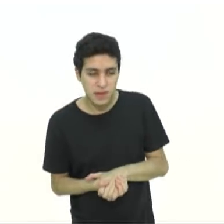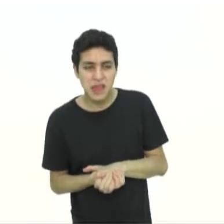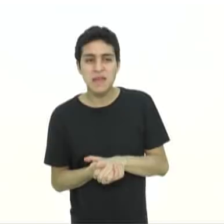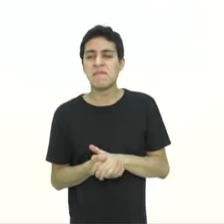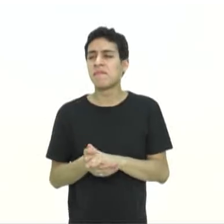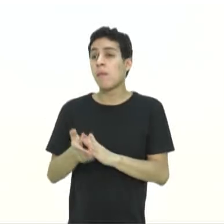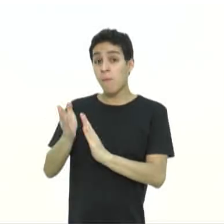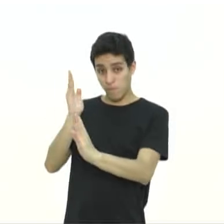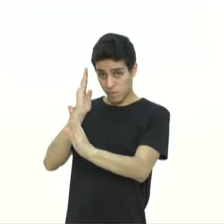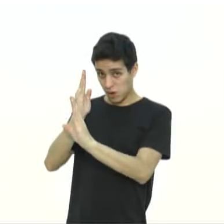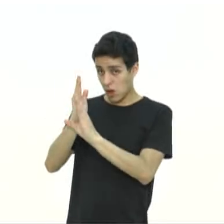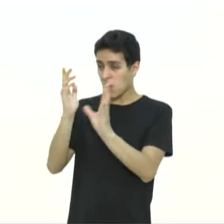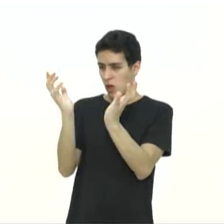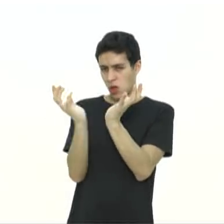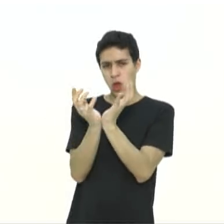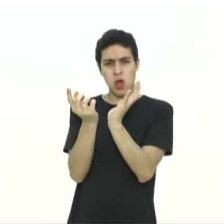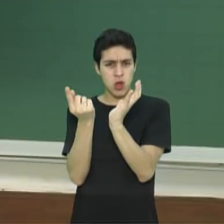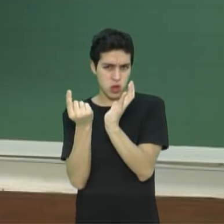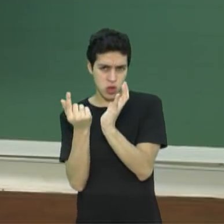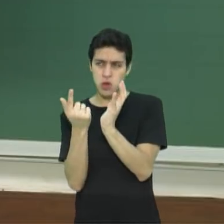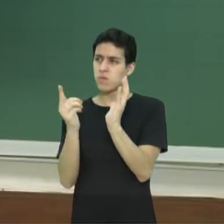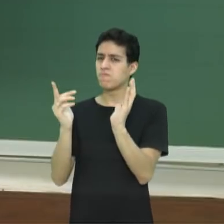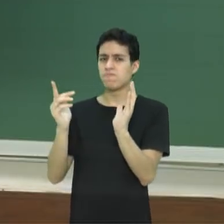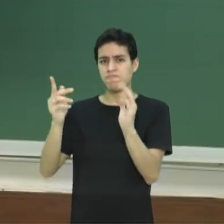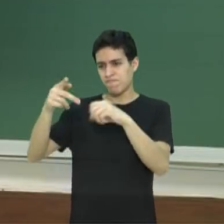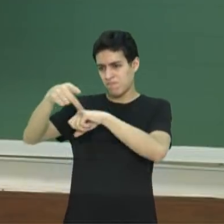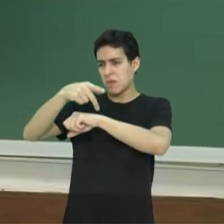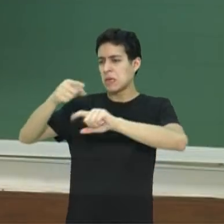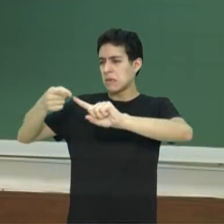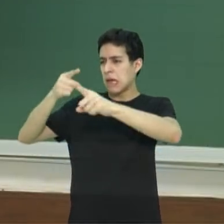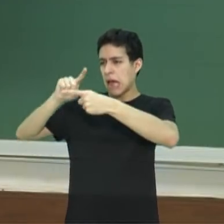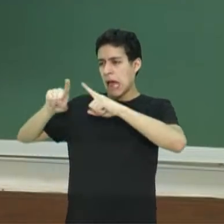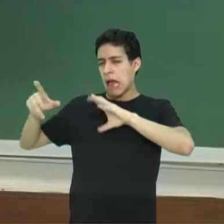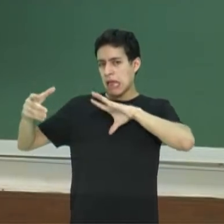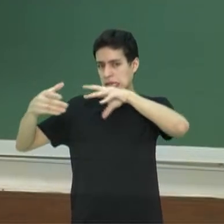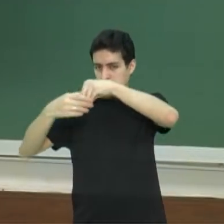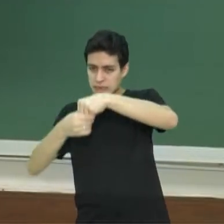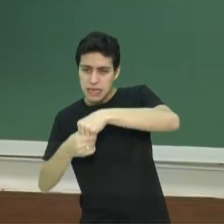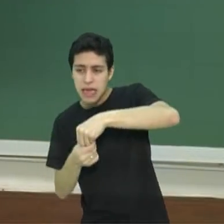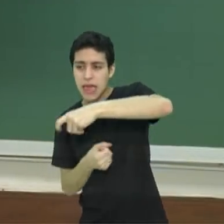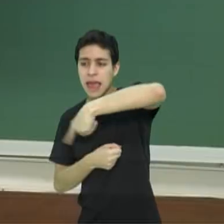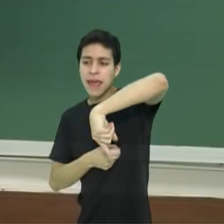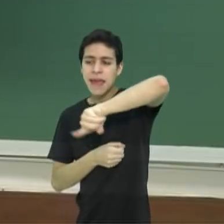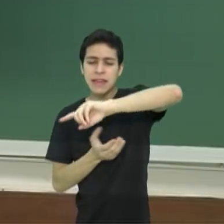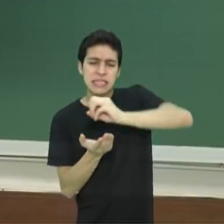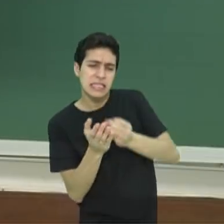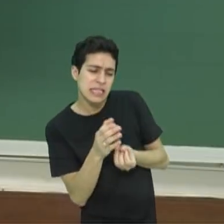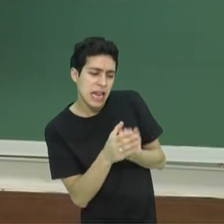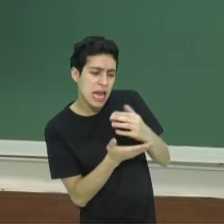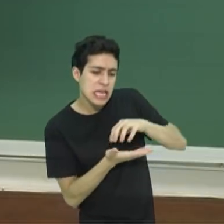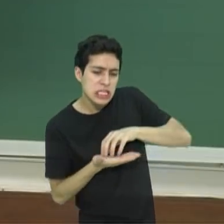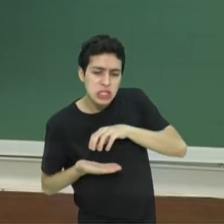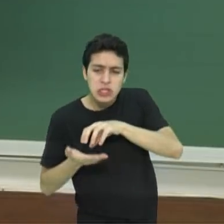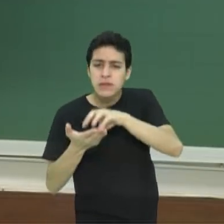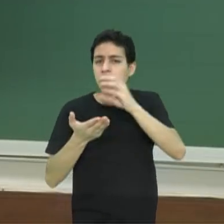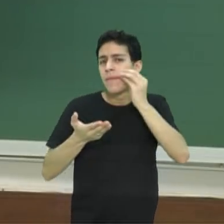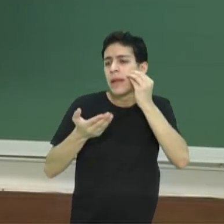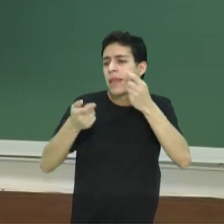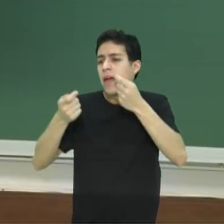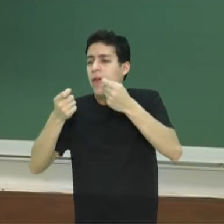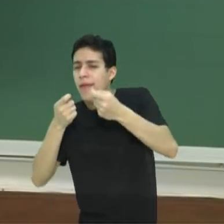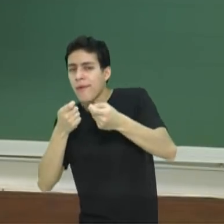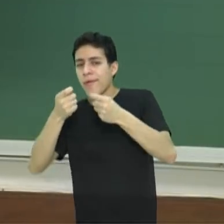consequência desse bloco econômico, né, criaram conselhos e instituições para regular a política e a